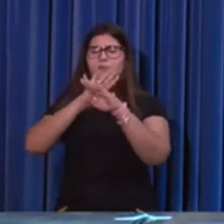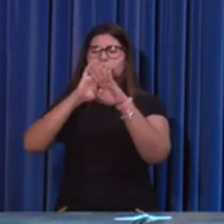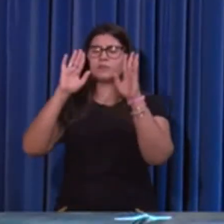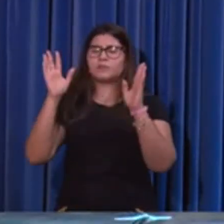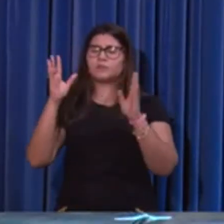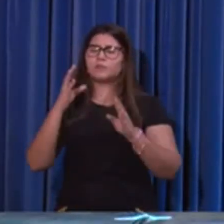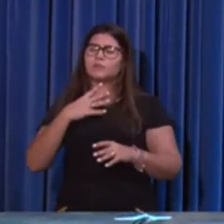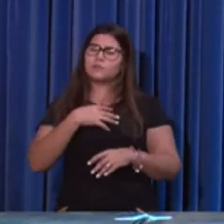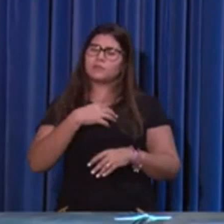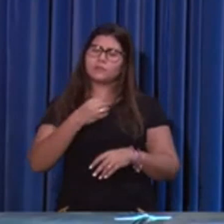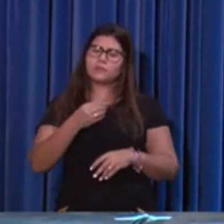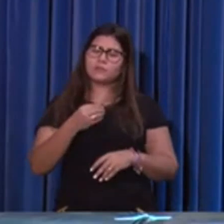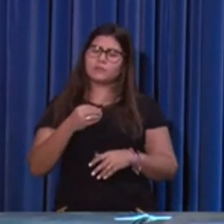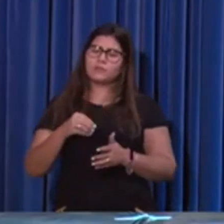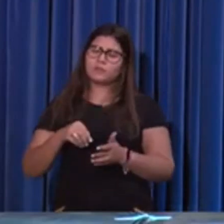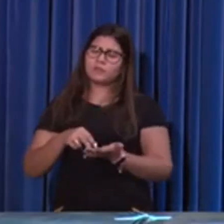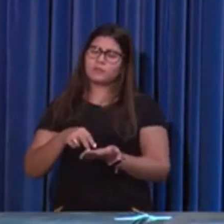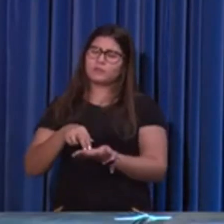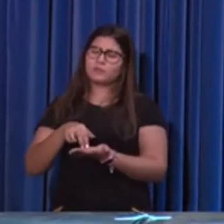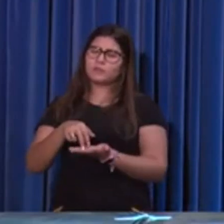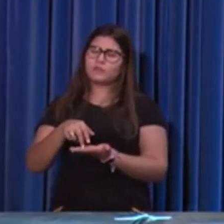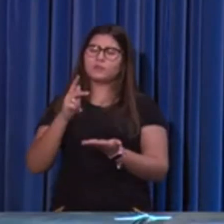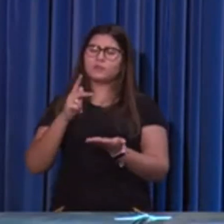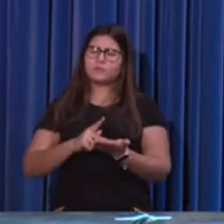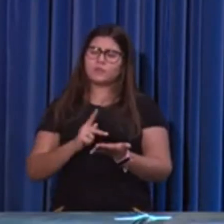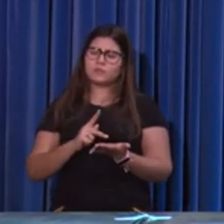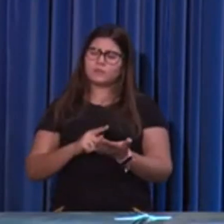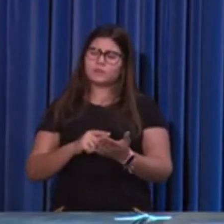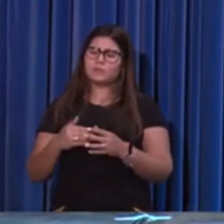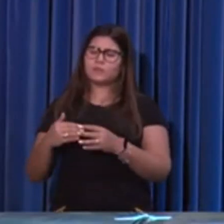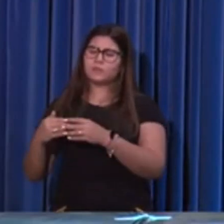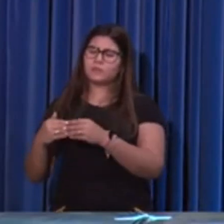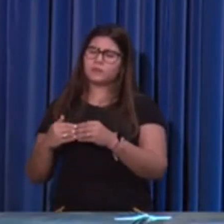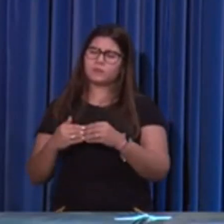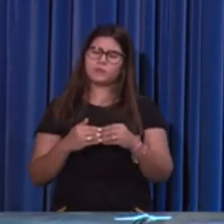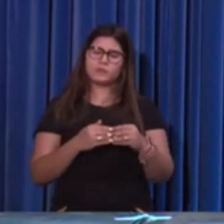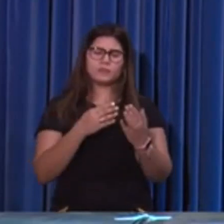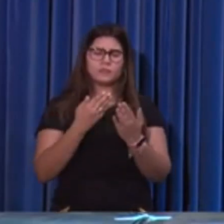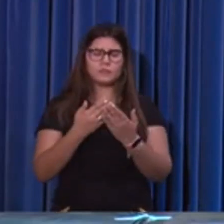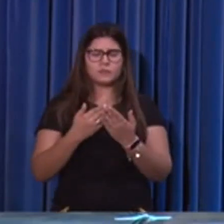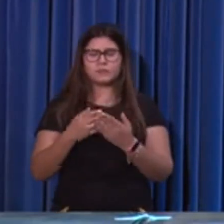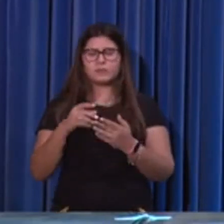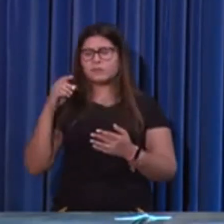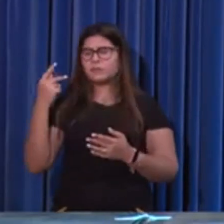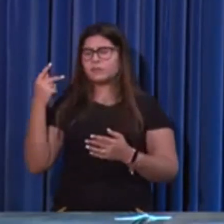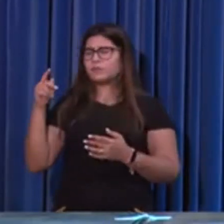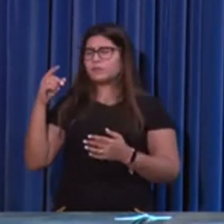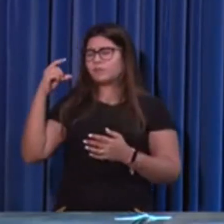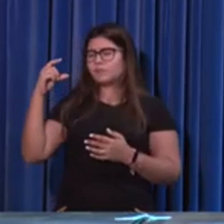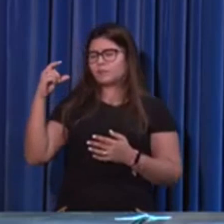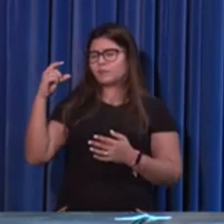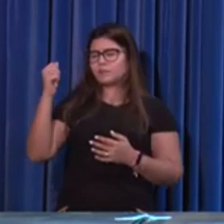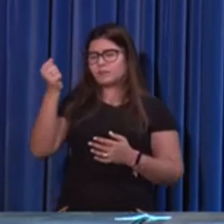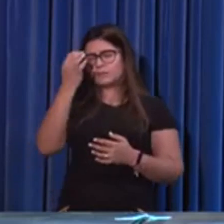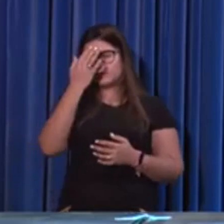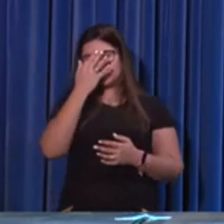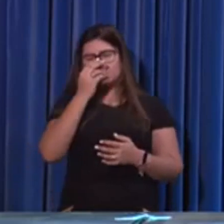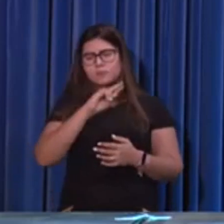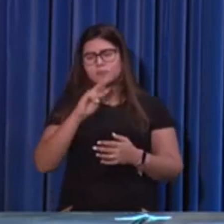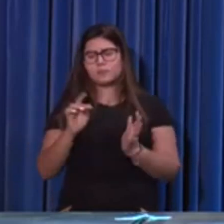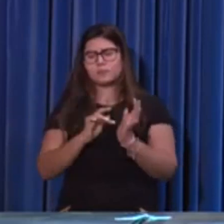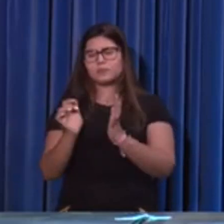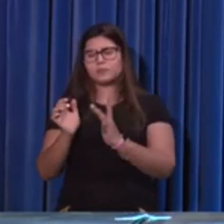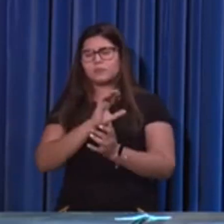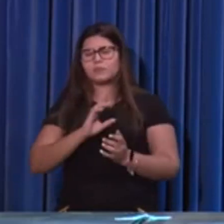que andam na verdade. Guia-nos, Pai, nesse estudo da tua palavra. Revela-nos em nome do Senhor